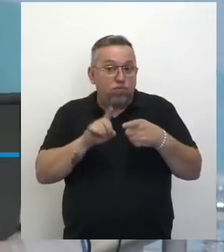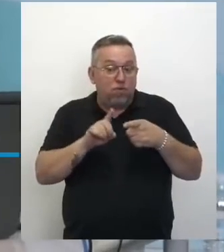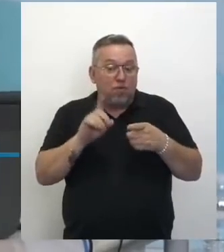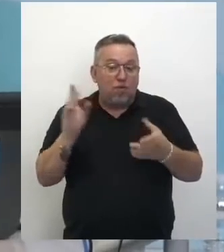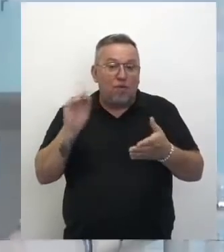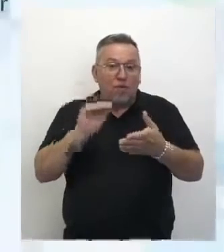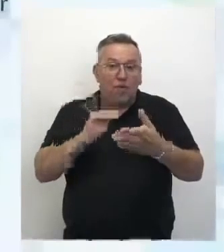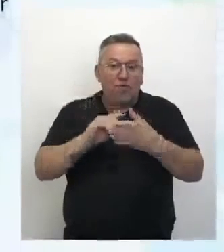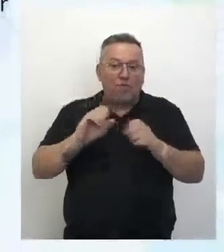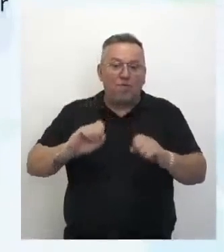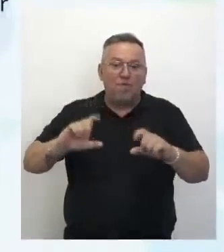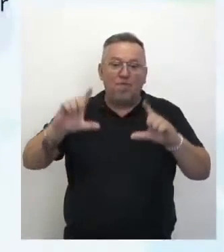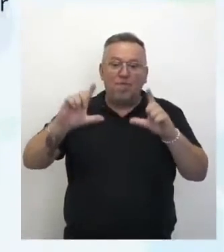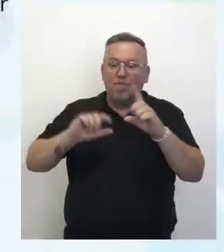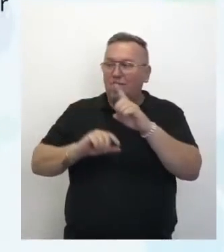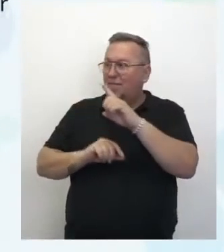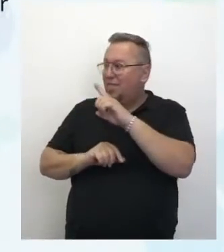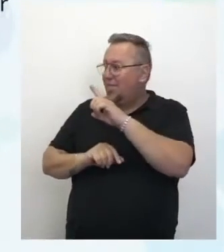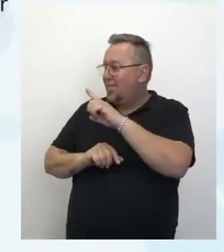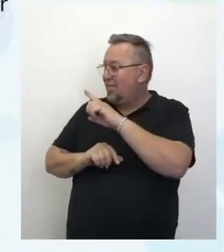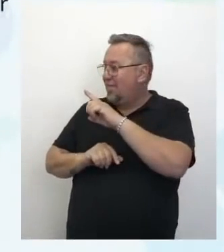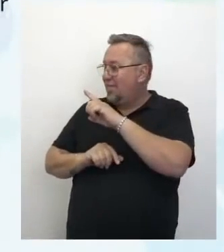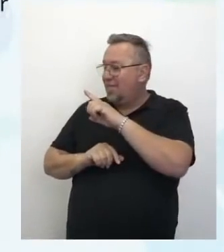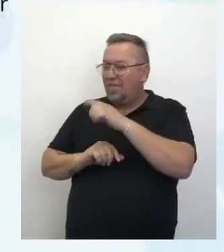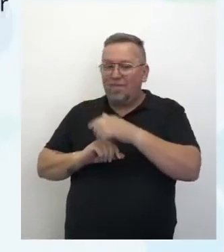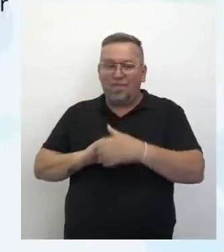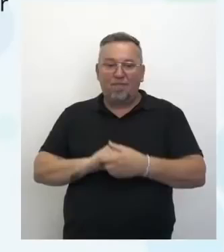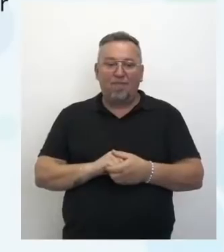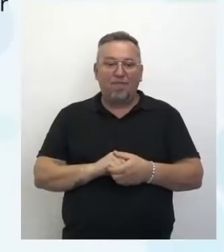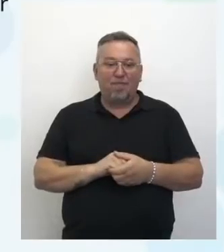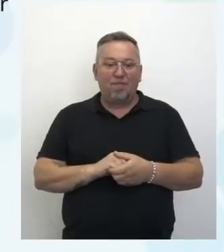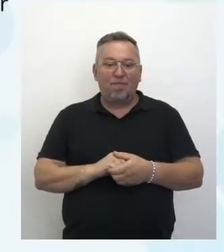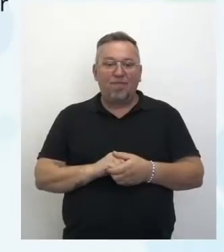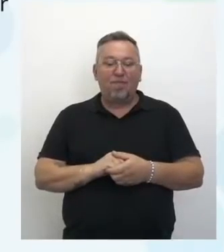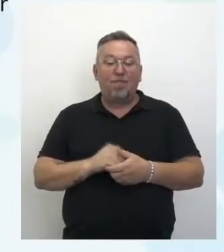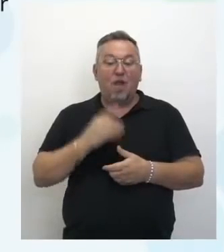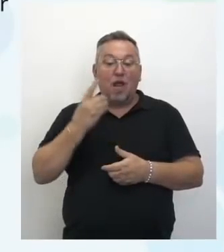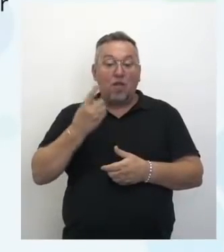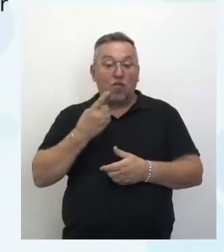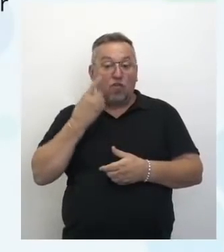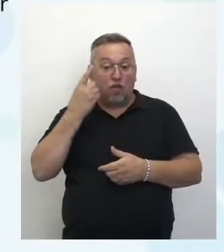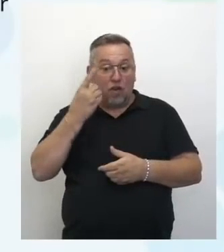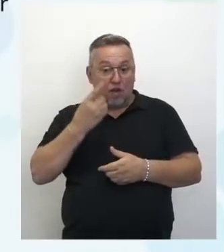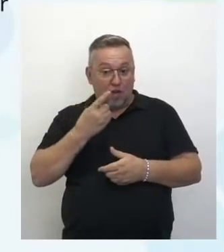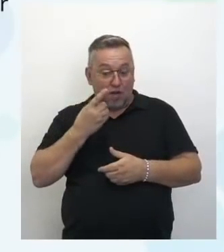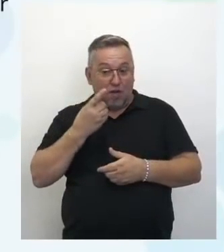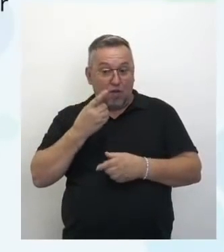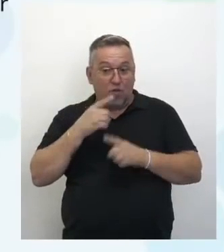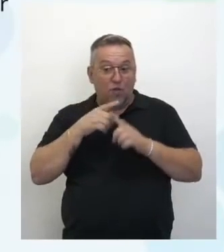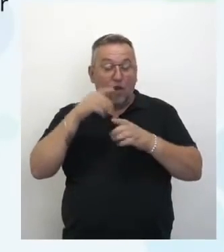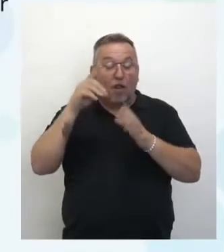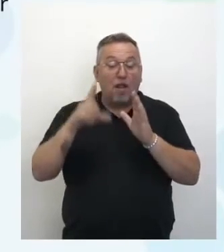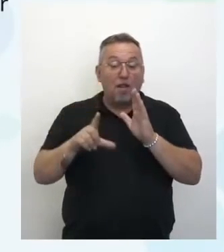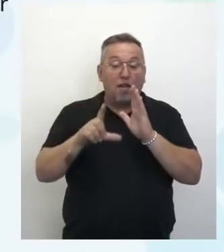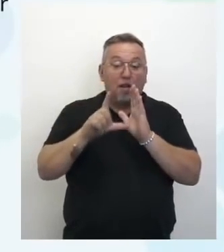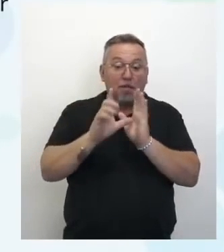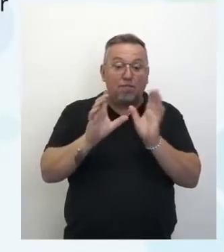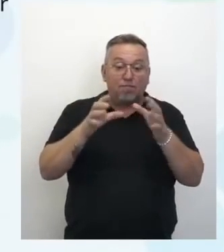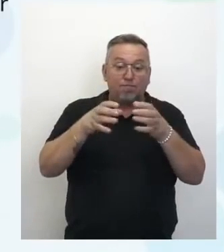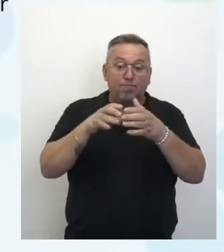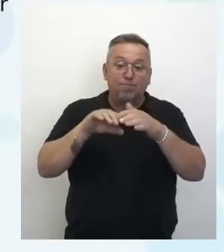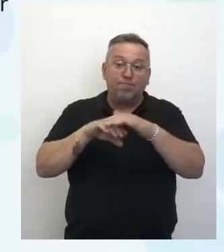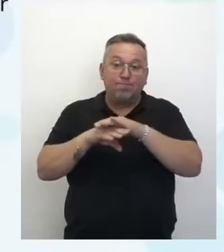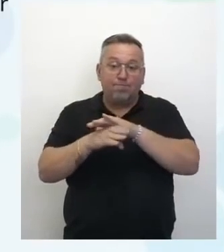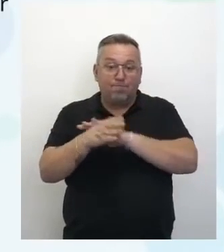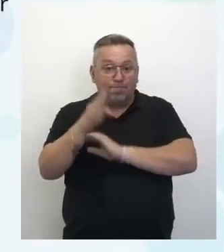colocar na tela o tema da aula de hoje. Direitos legais das comunidades